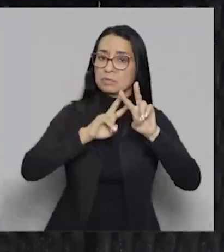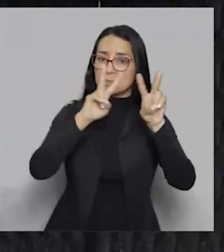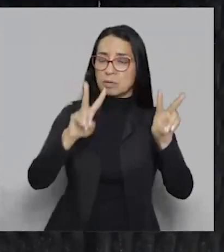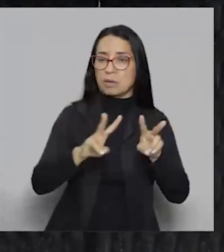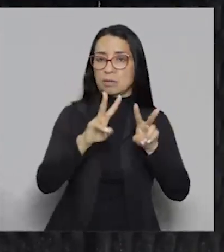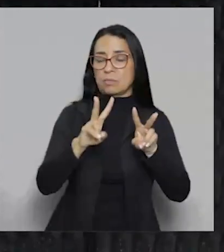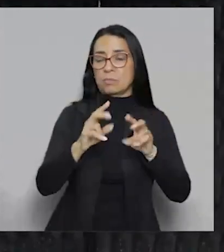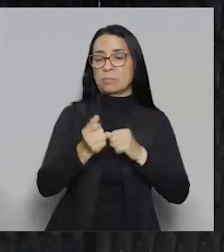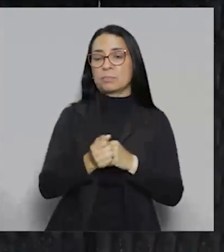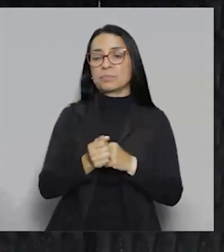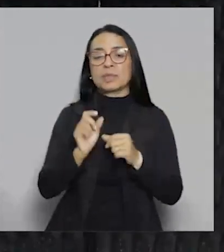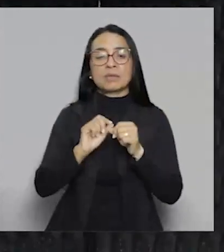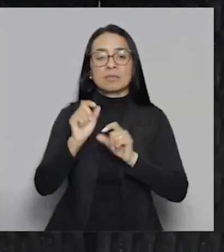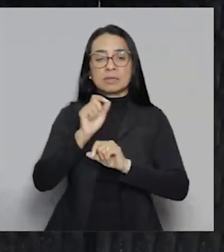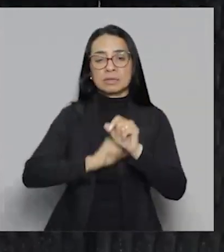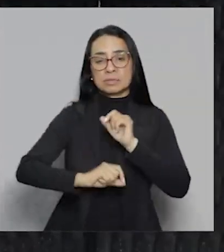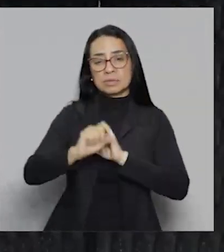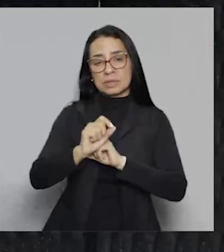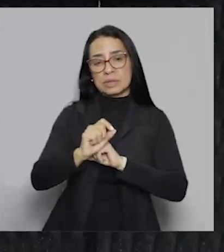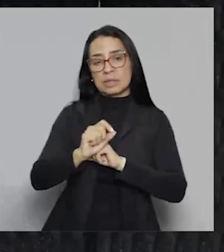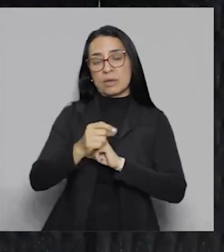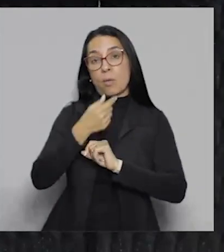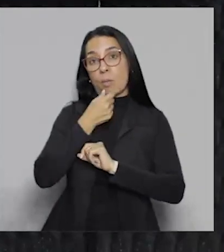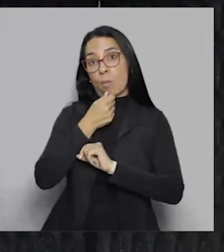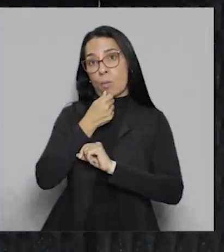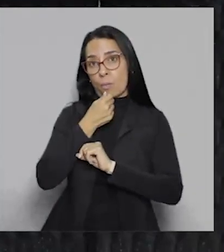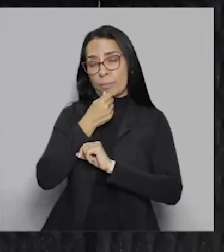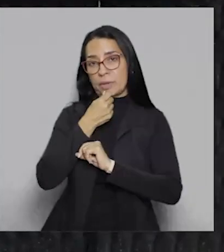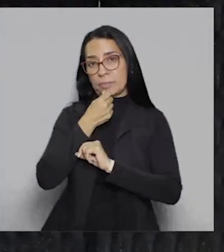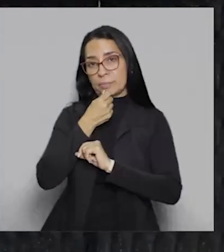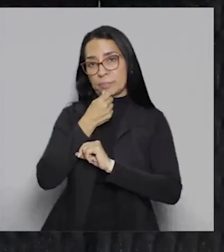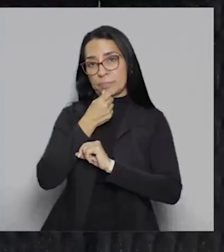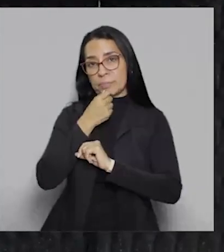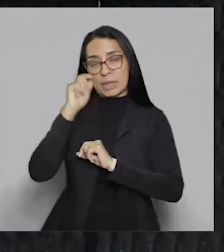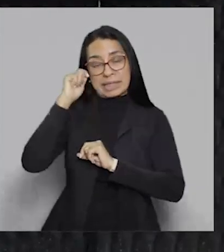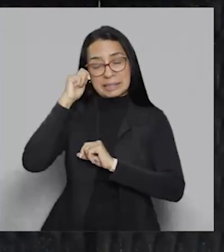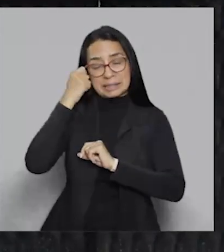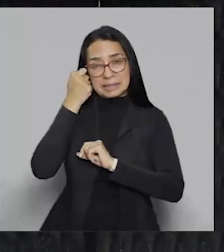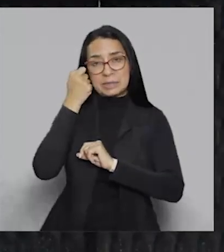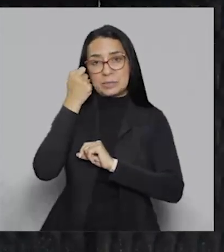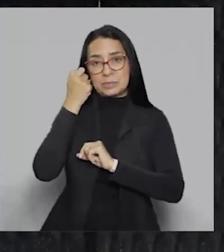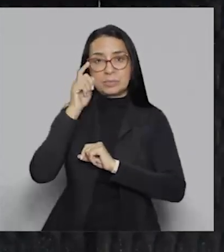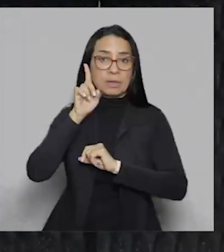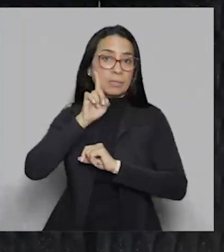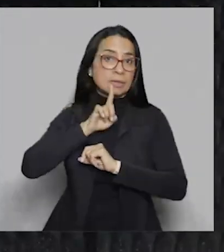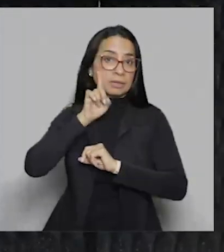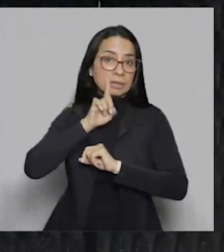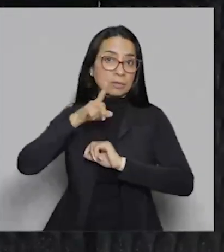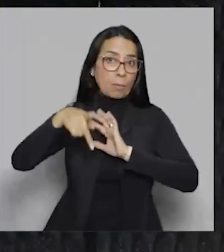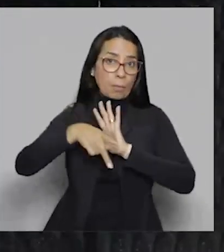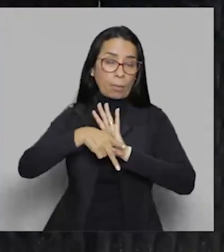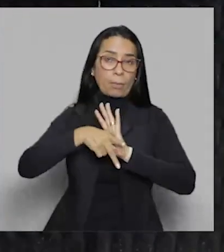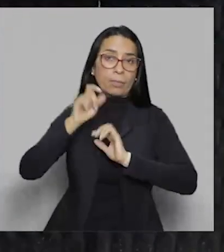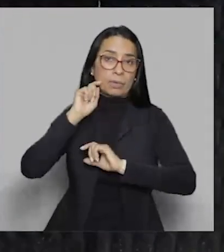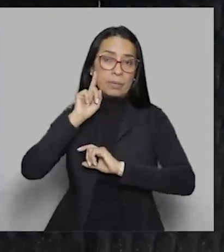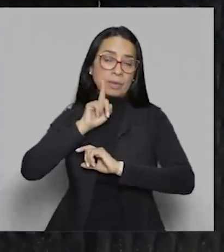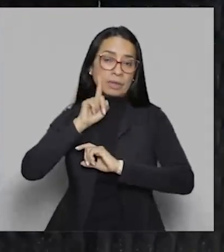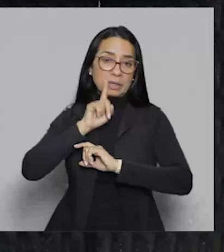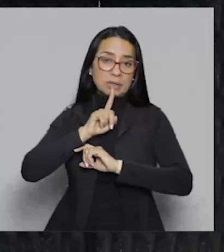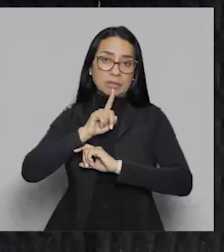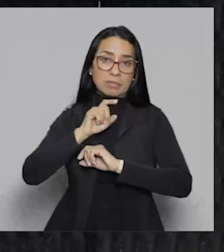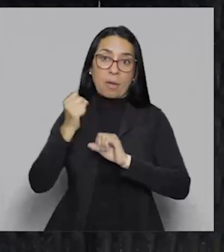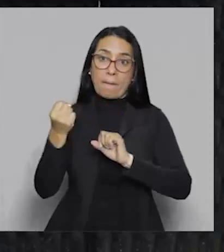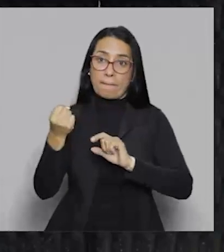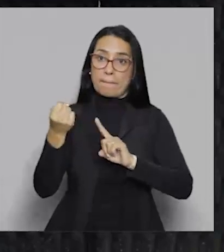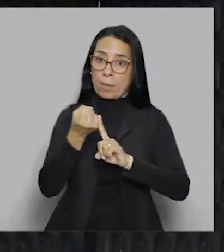fez? Assim que o George Floyd, um homem preto, um homem negro americano, foi assassinado, logo nos primeiros anos da